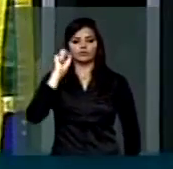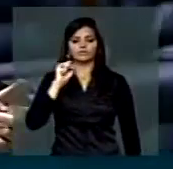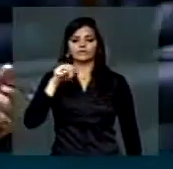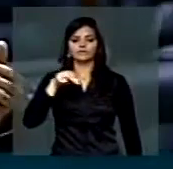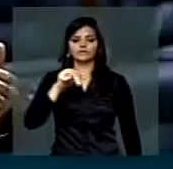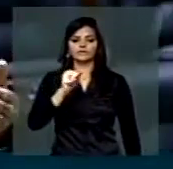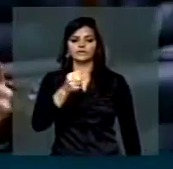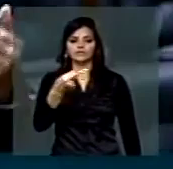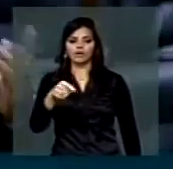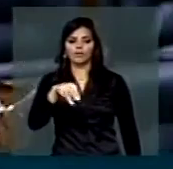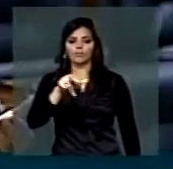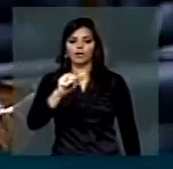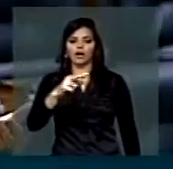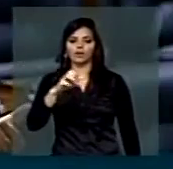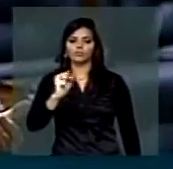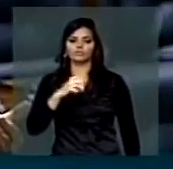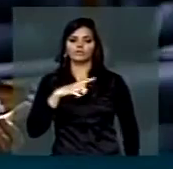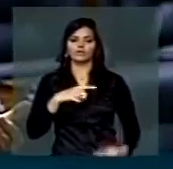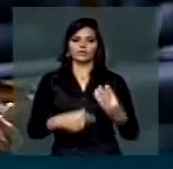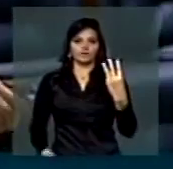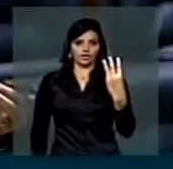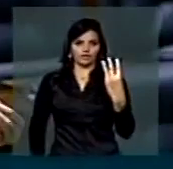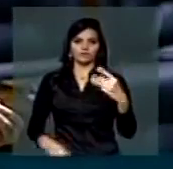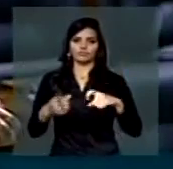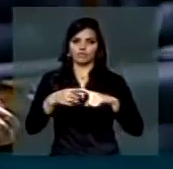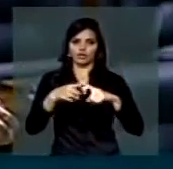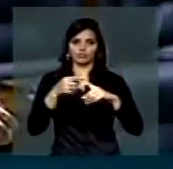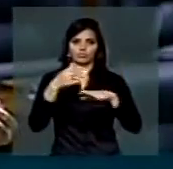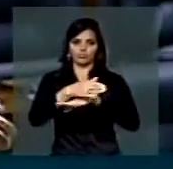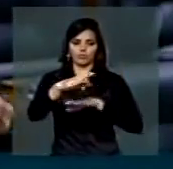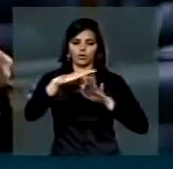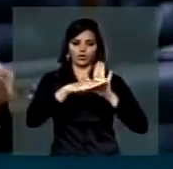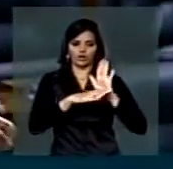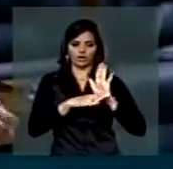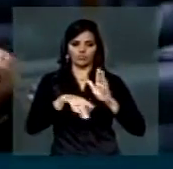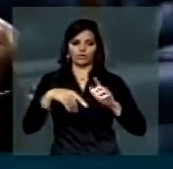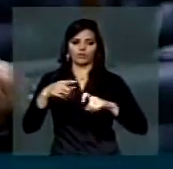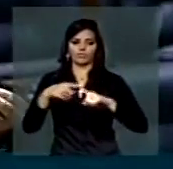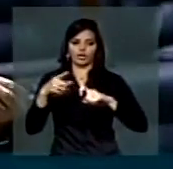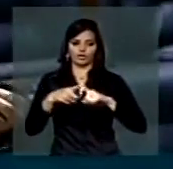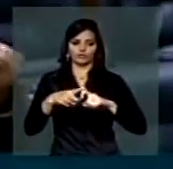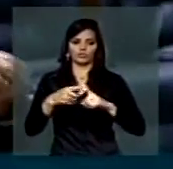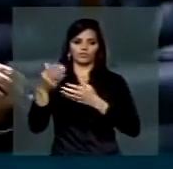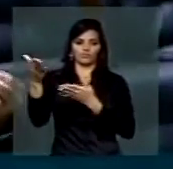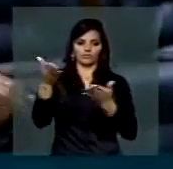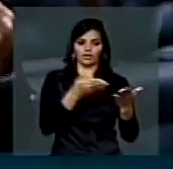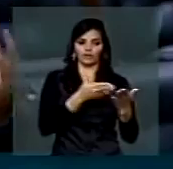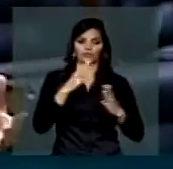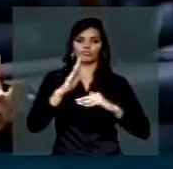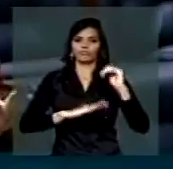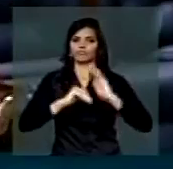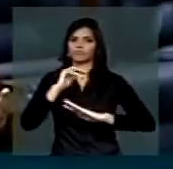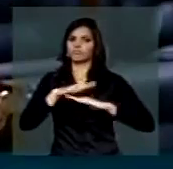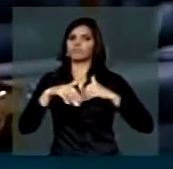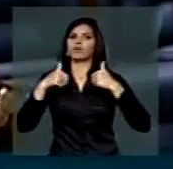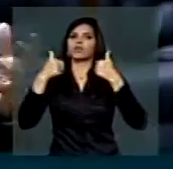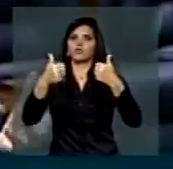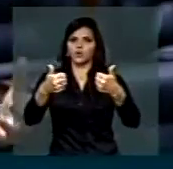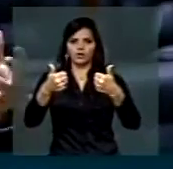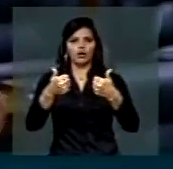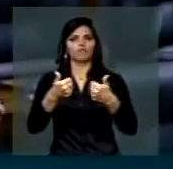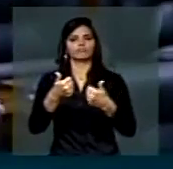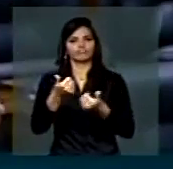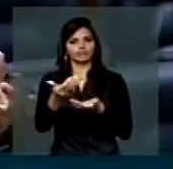Sul, que tem lá 3 médicos atuando no Mais Médicos, e ele me dizia: estes médicos vieram para qualificar e muito